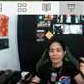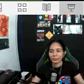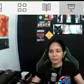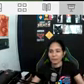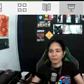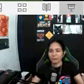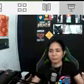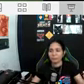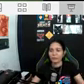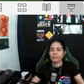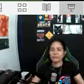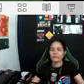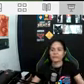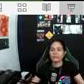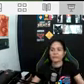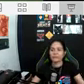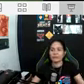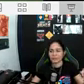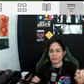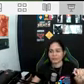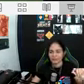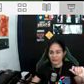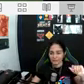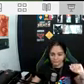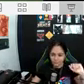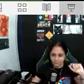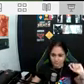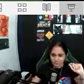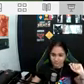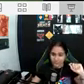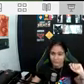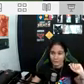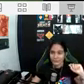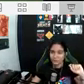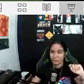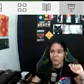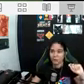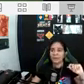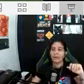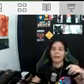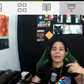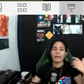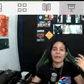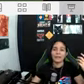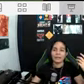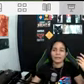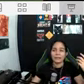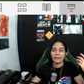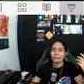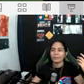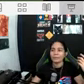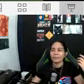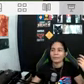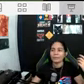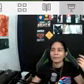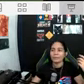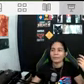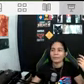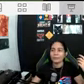do machismo e da hipocrisia que temos na sociedade. Então, dessa forma,